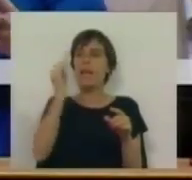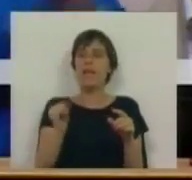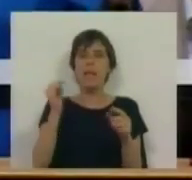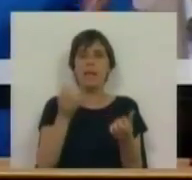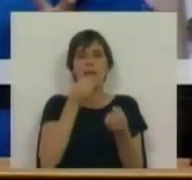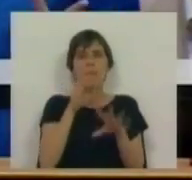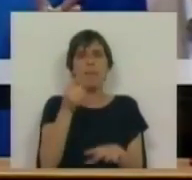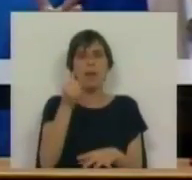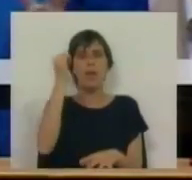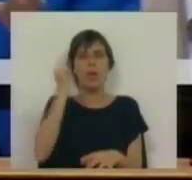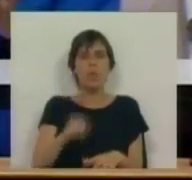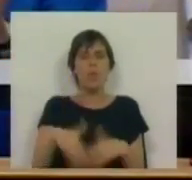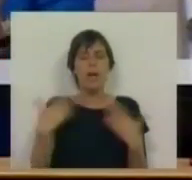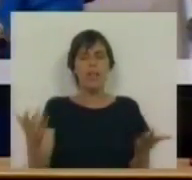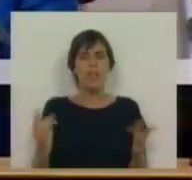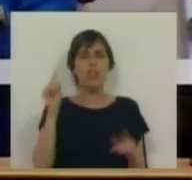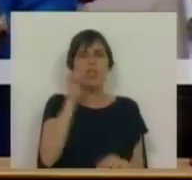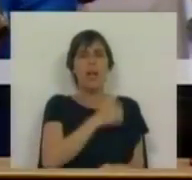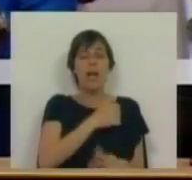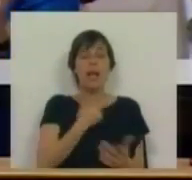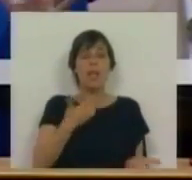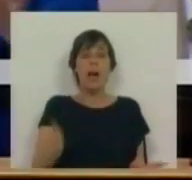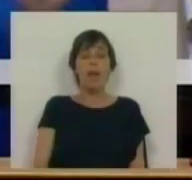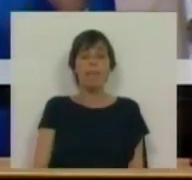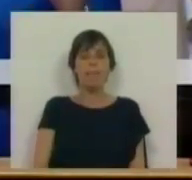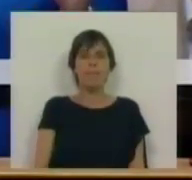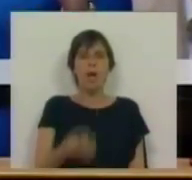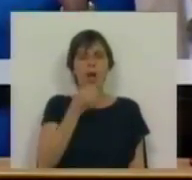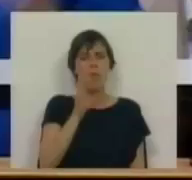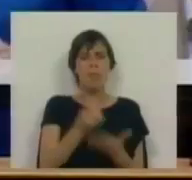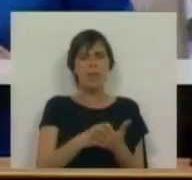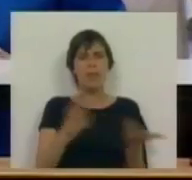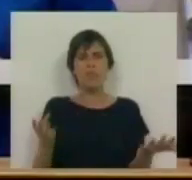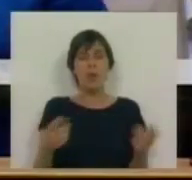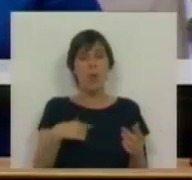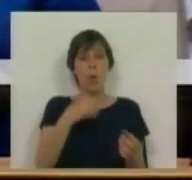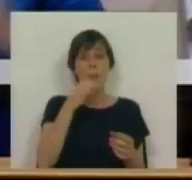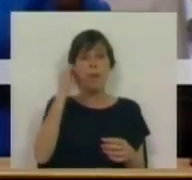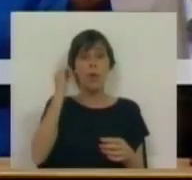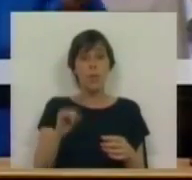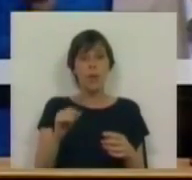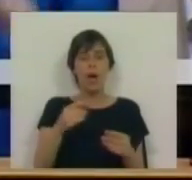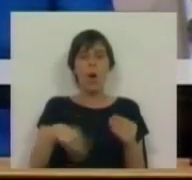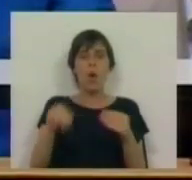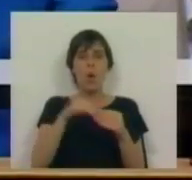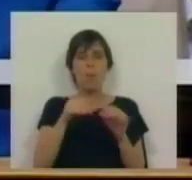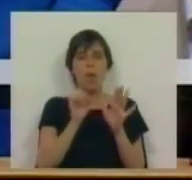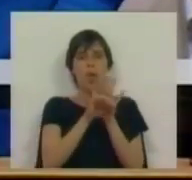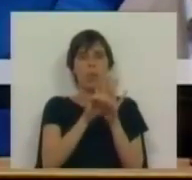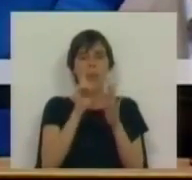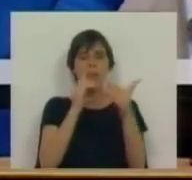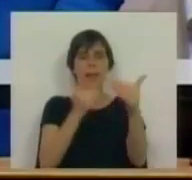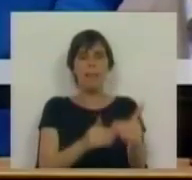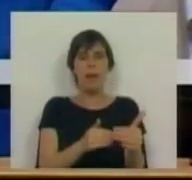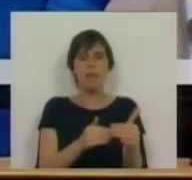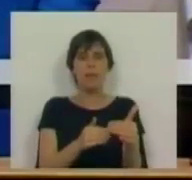E perde o dinheiro no casino. E depois chega à casa e diz assim: não perdemos nada, porque o que eu perdi no casino é compensado pelo depósito a